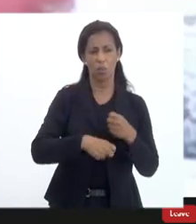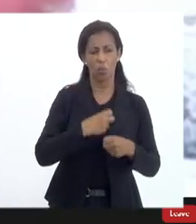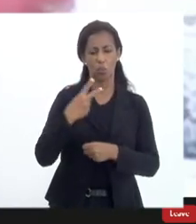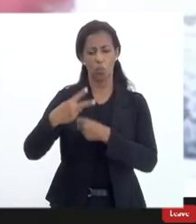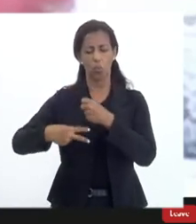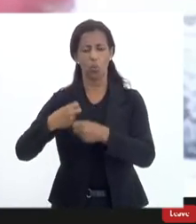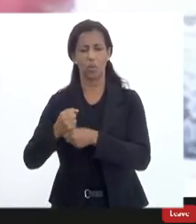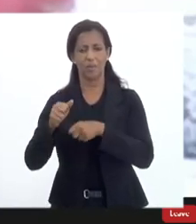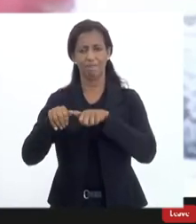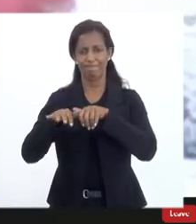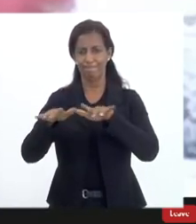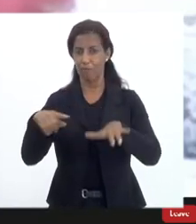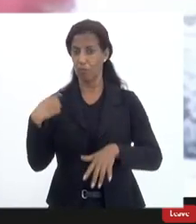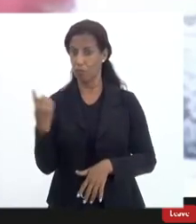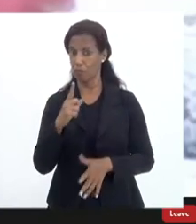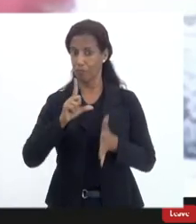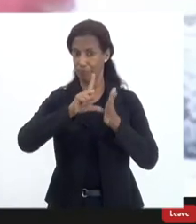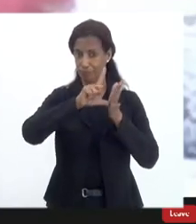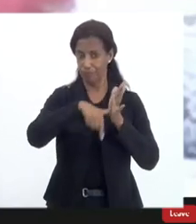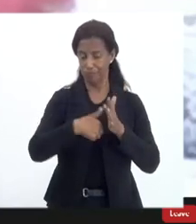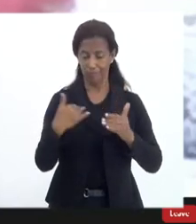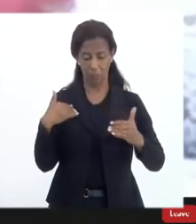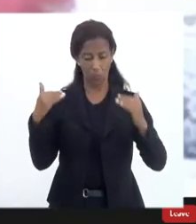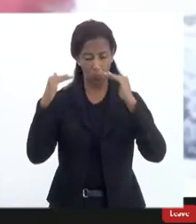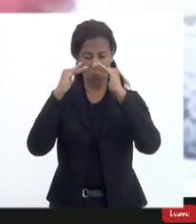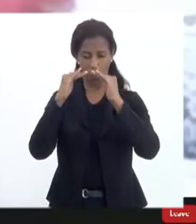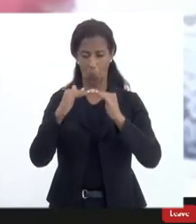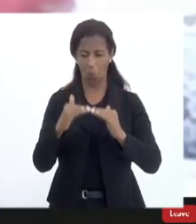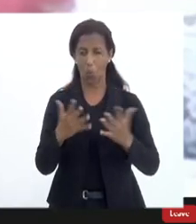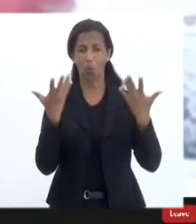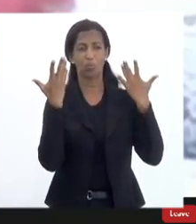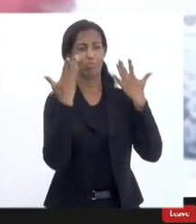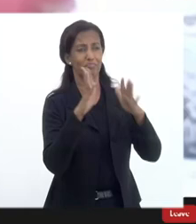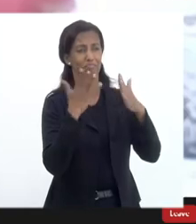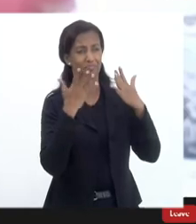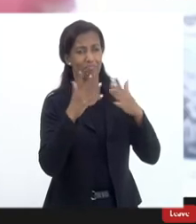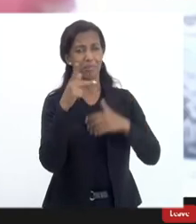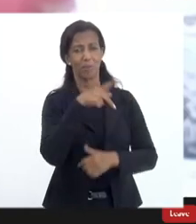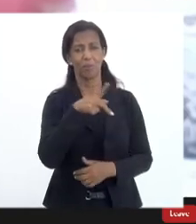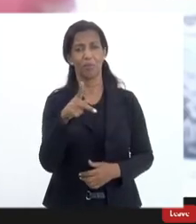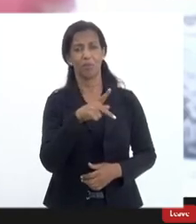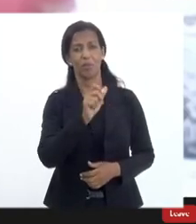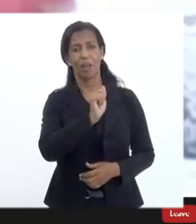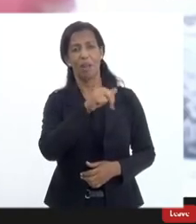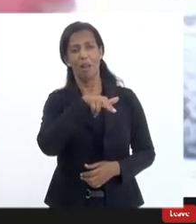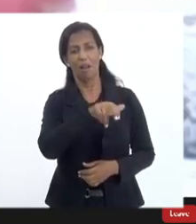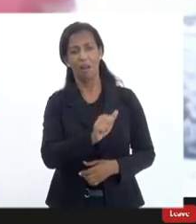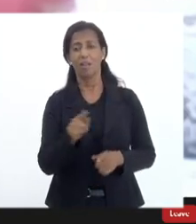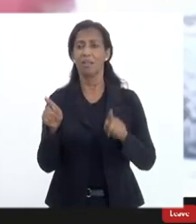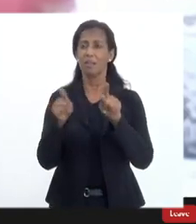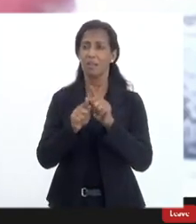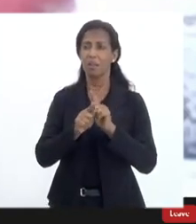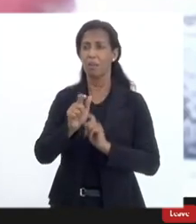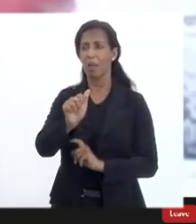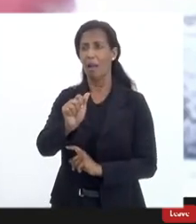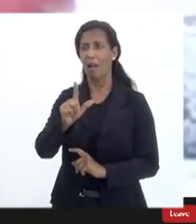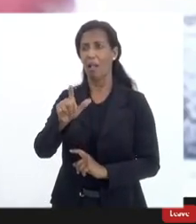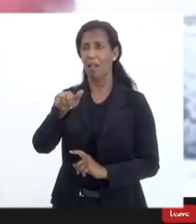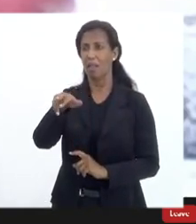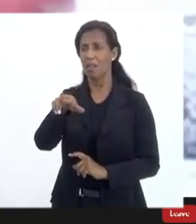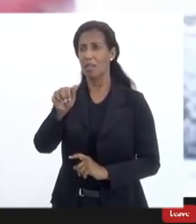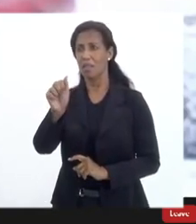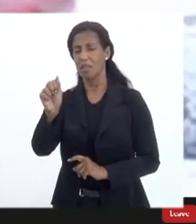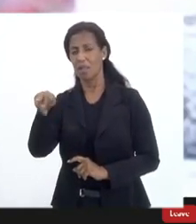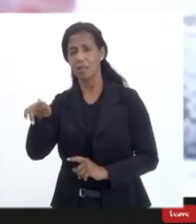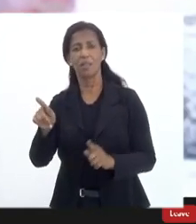estamos atrasados, eu concordo plenamente, parabenizo a professora Ana e a professora Alessandra também, assim como a